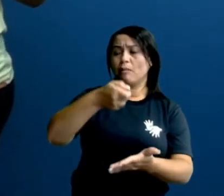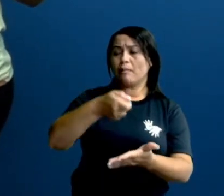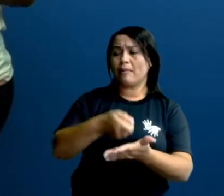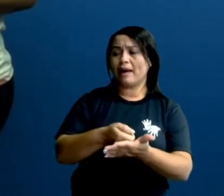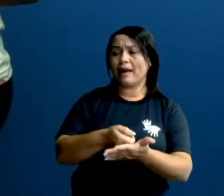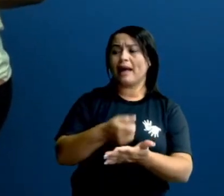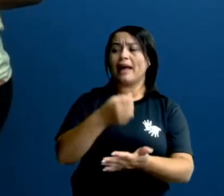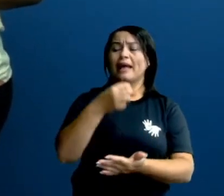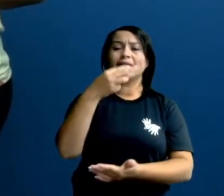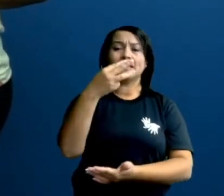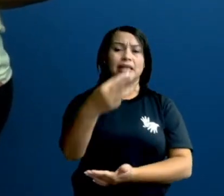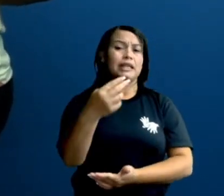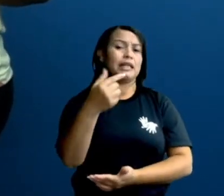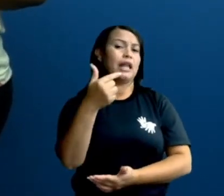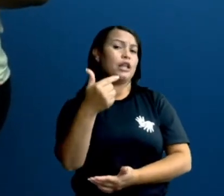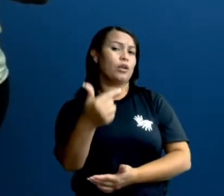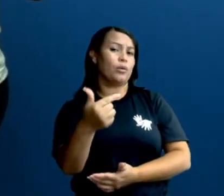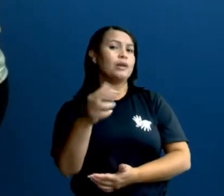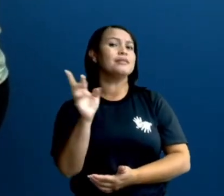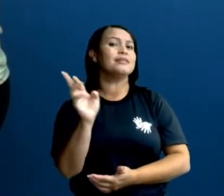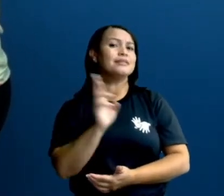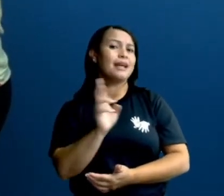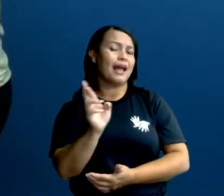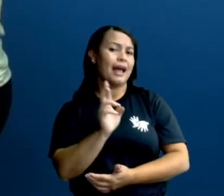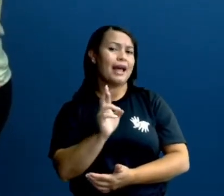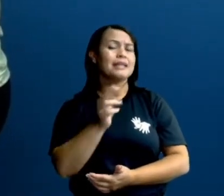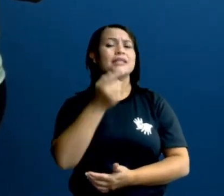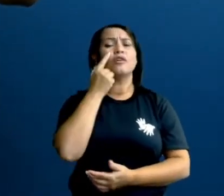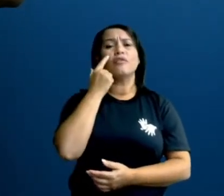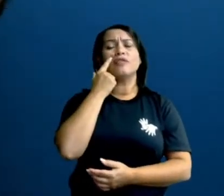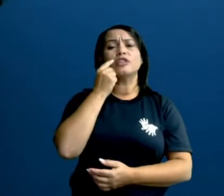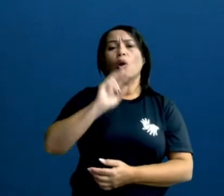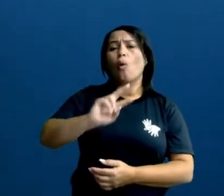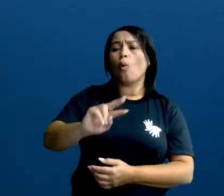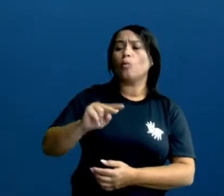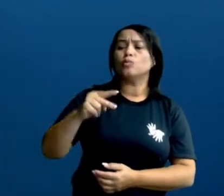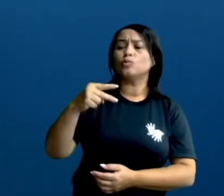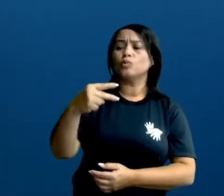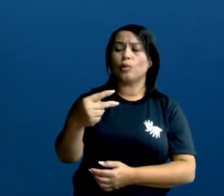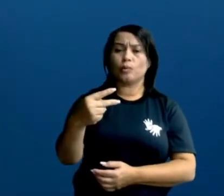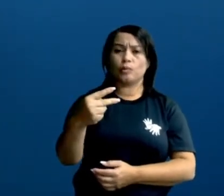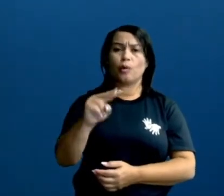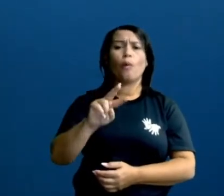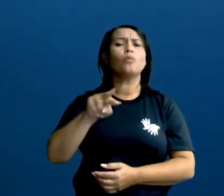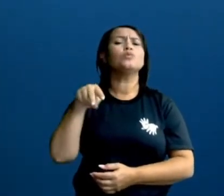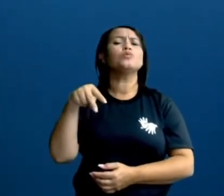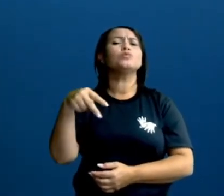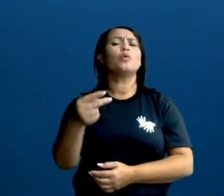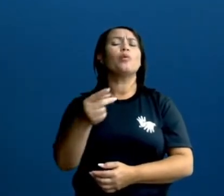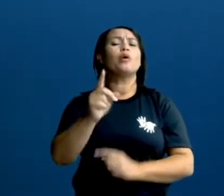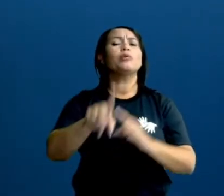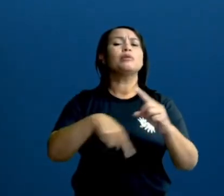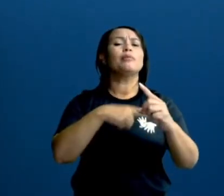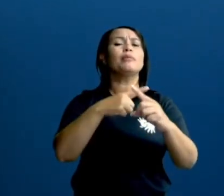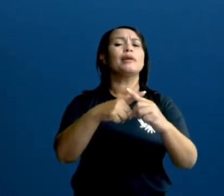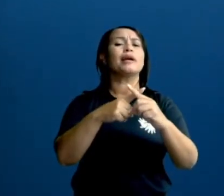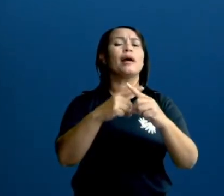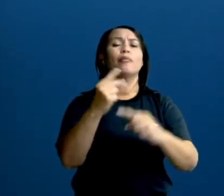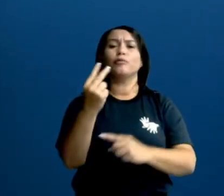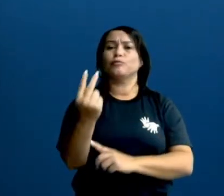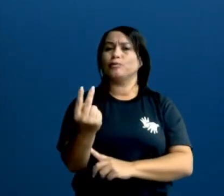R$ 32,00, certo? Então, com o dobro é quanto? Multiplicando